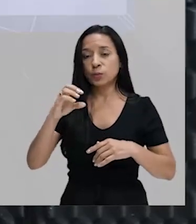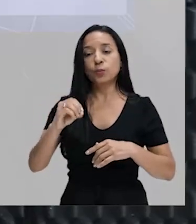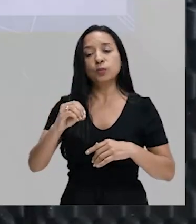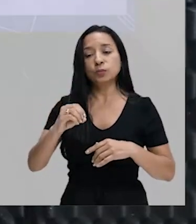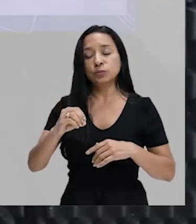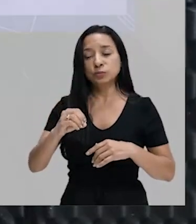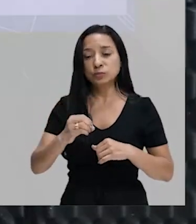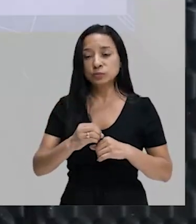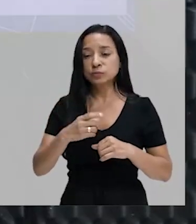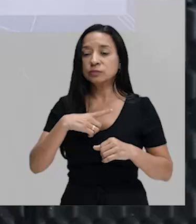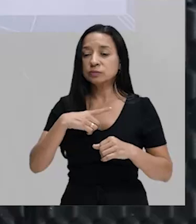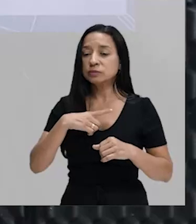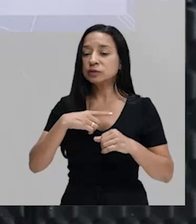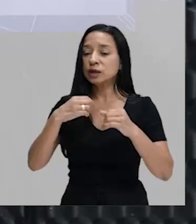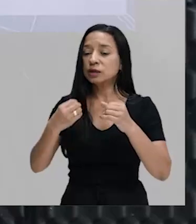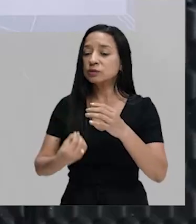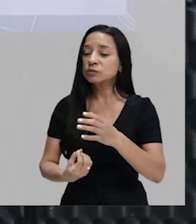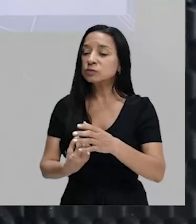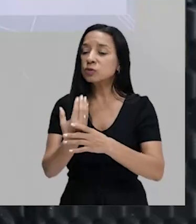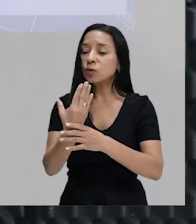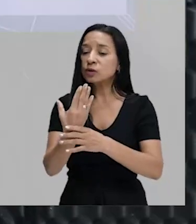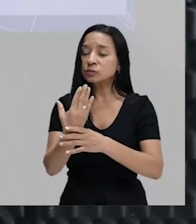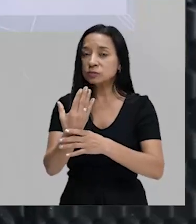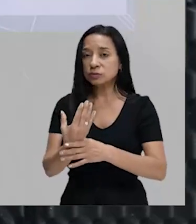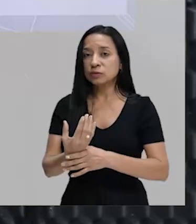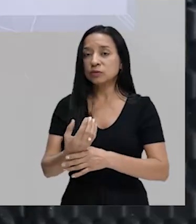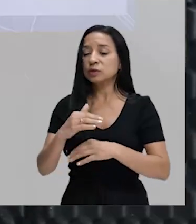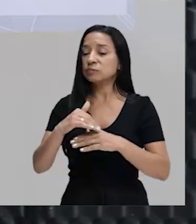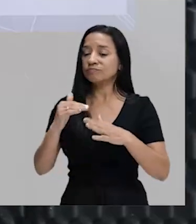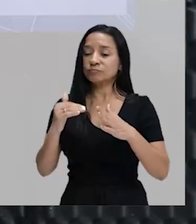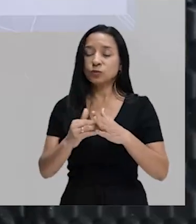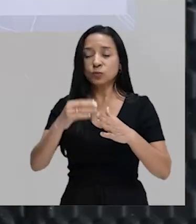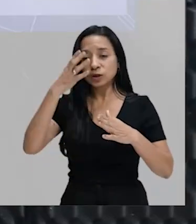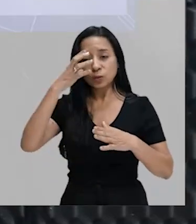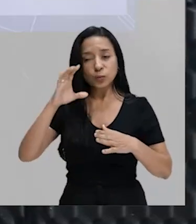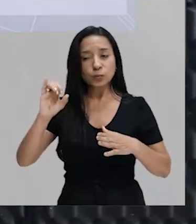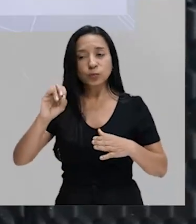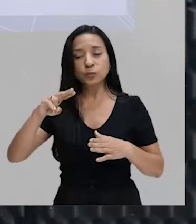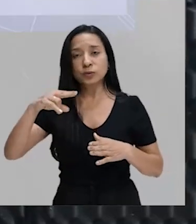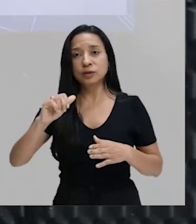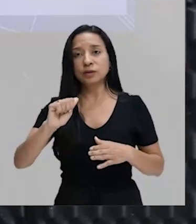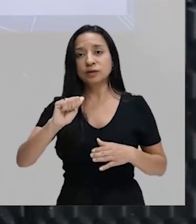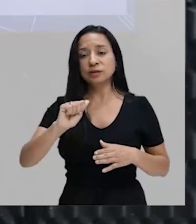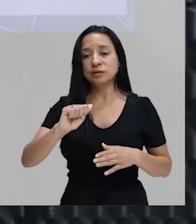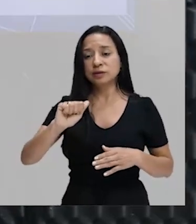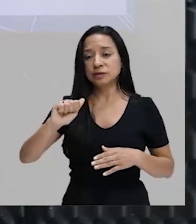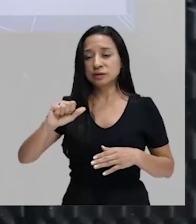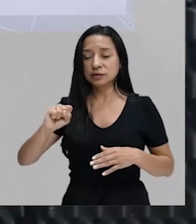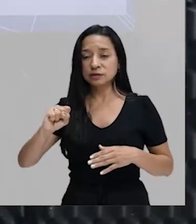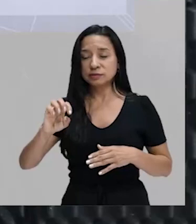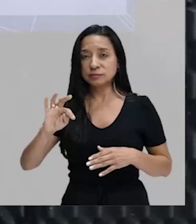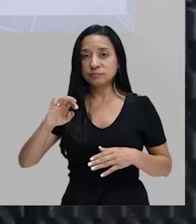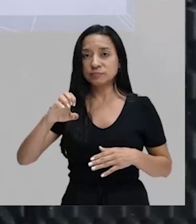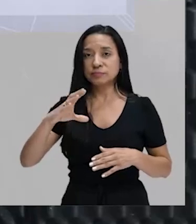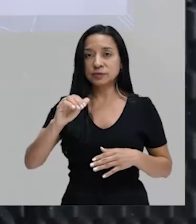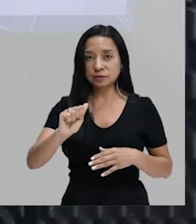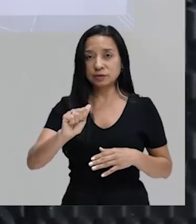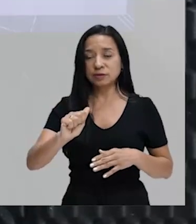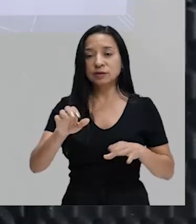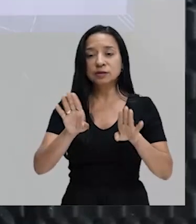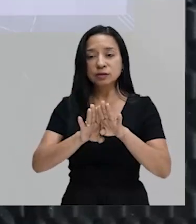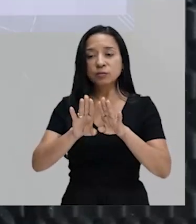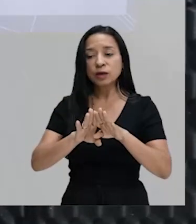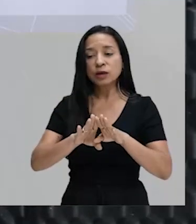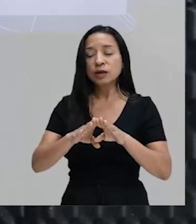tem nas suas raízes toda essa cultura, a cultura inca, a cultura asteca, tá? E que foi